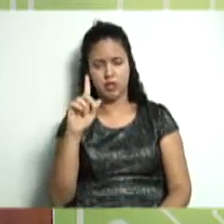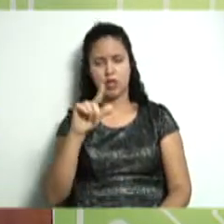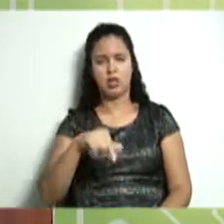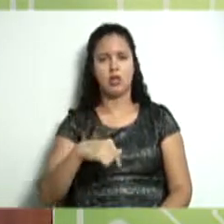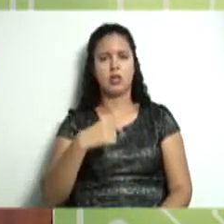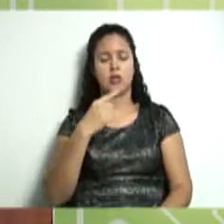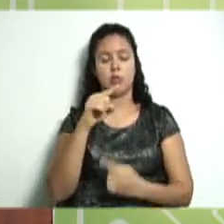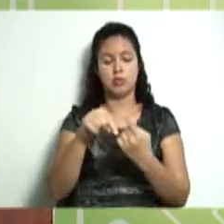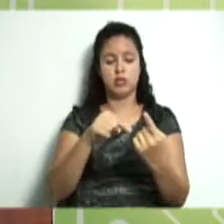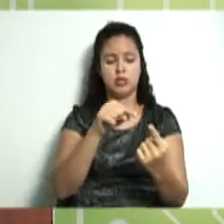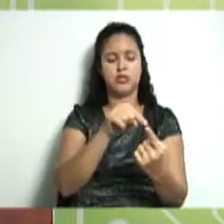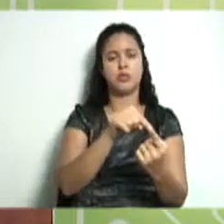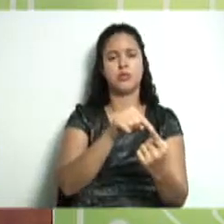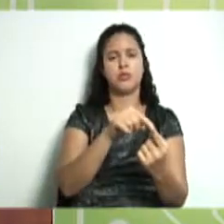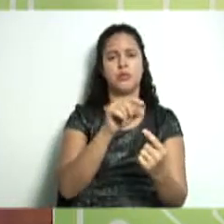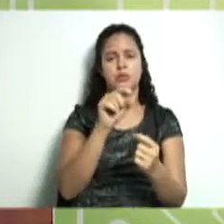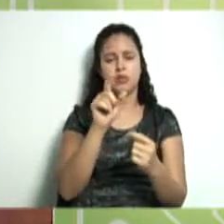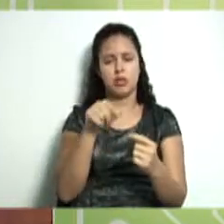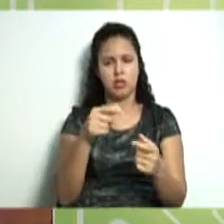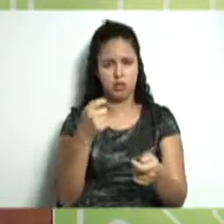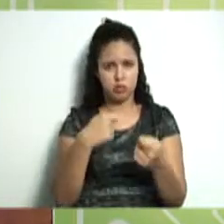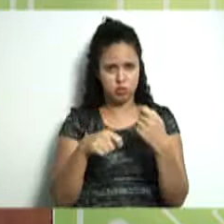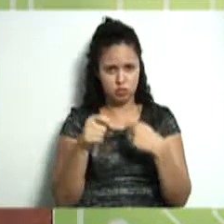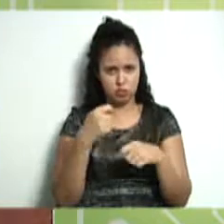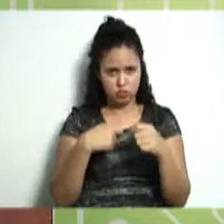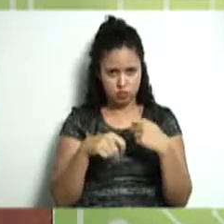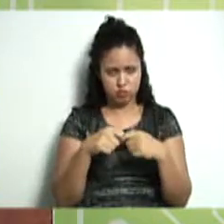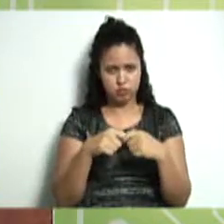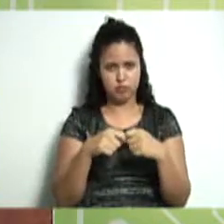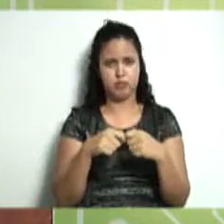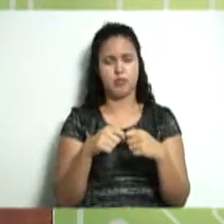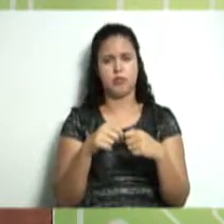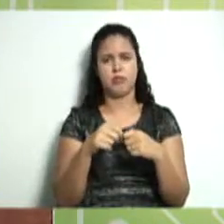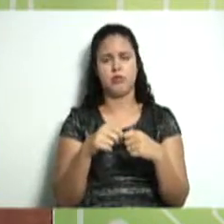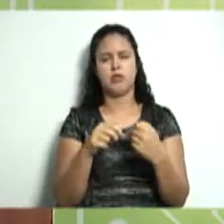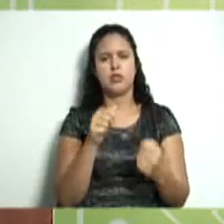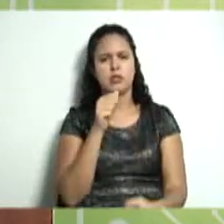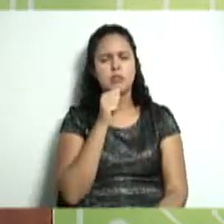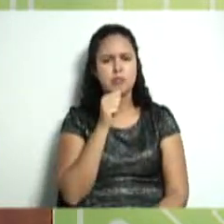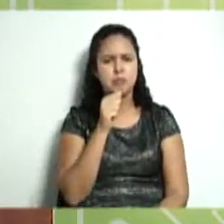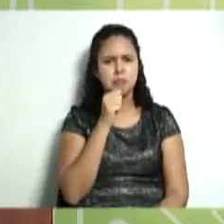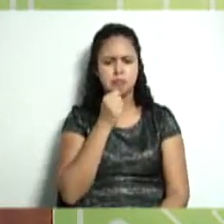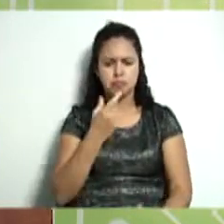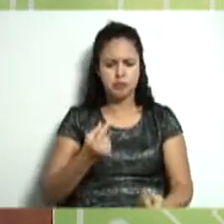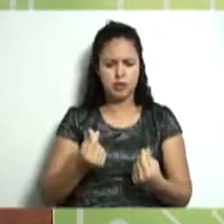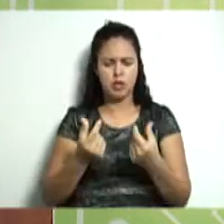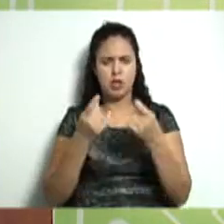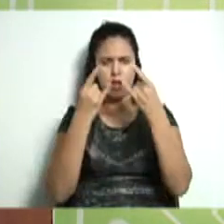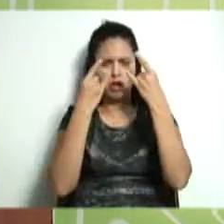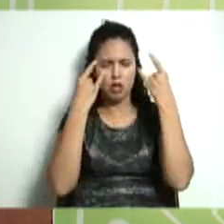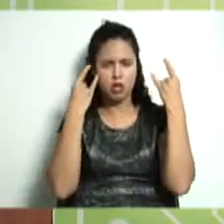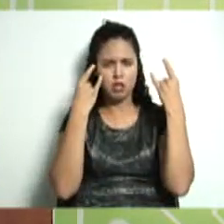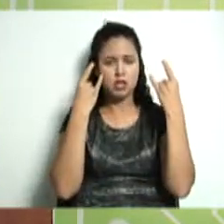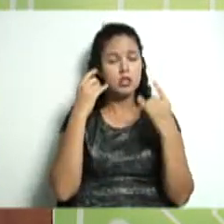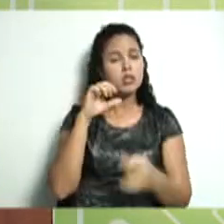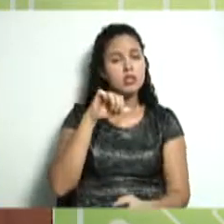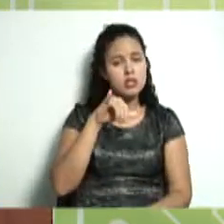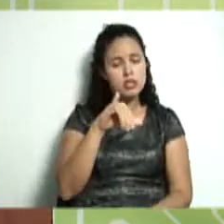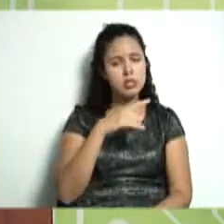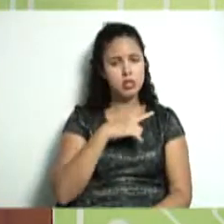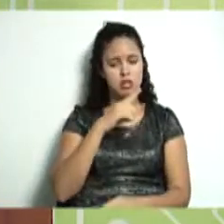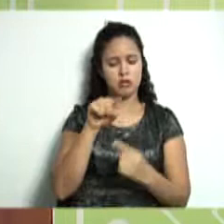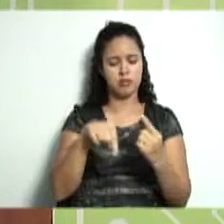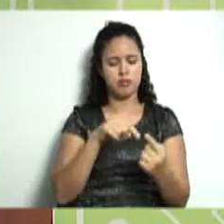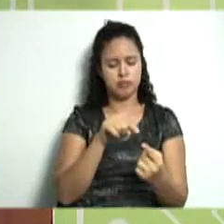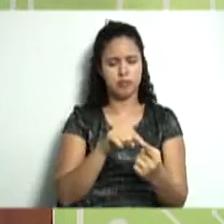uma finalidade econômica e não lucrativa? Entra aí. Se eu tenho a finalidade econômica,